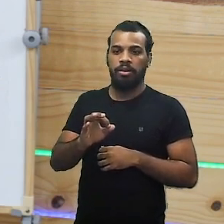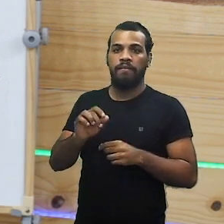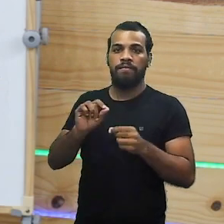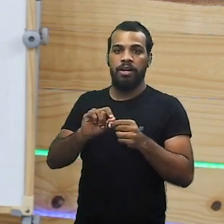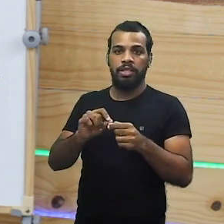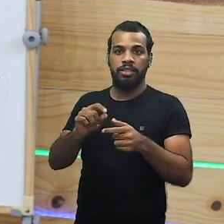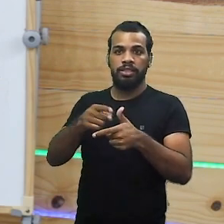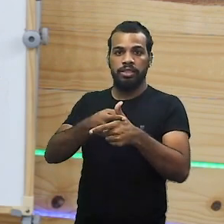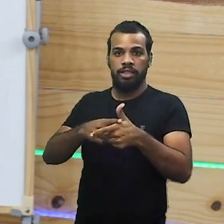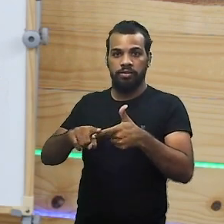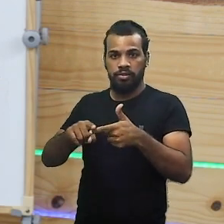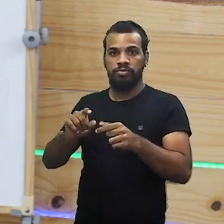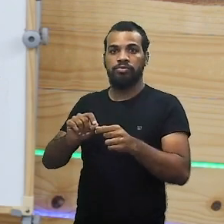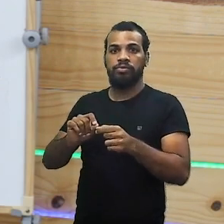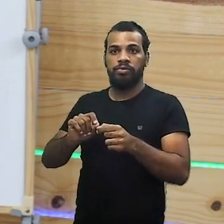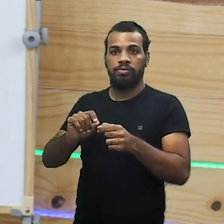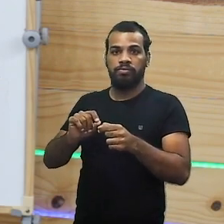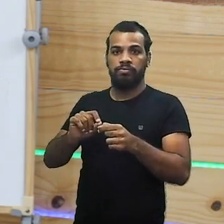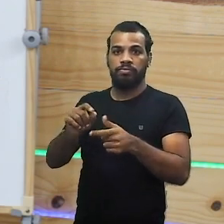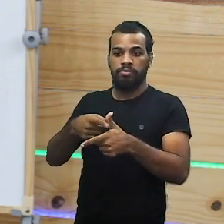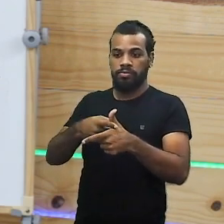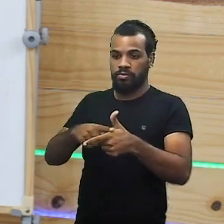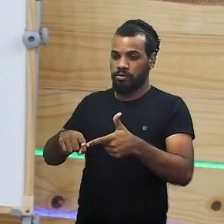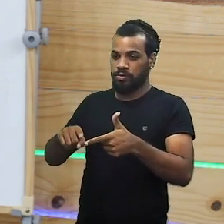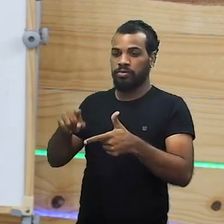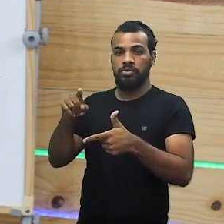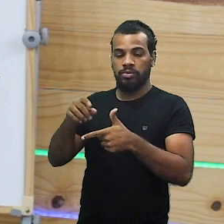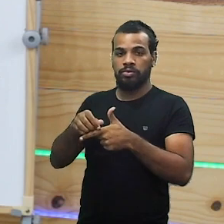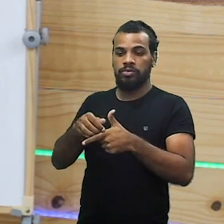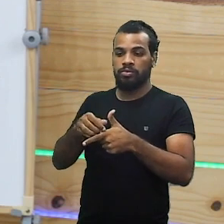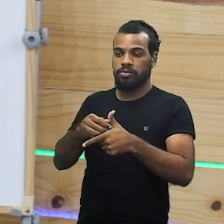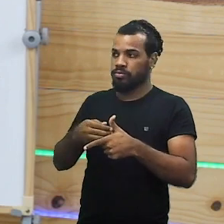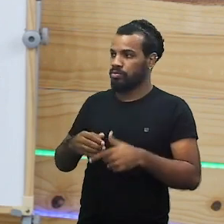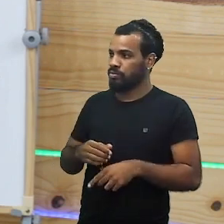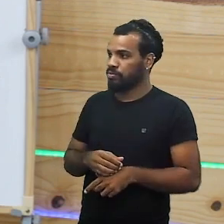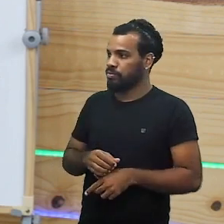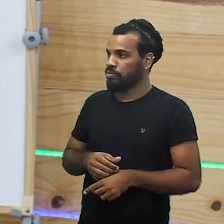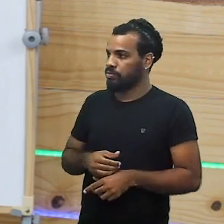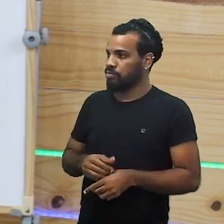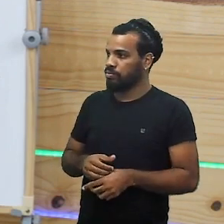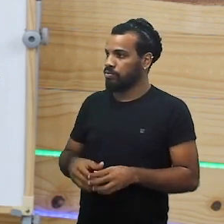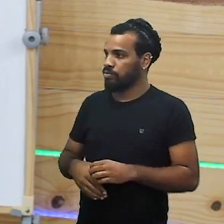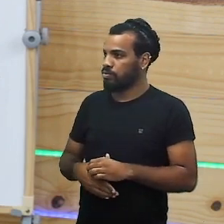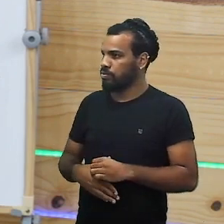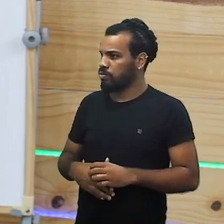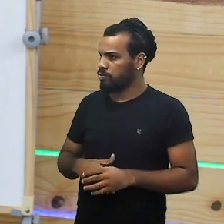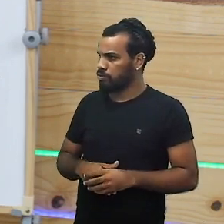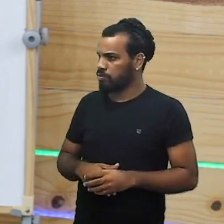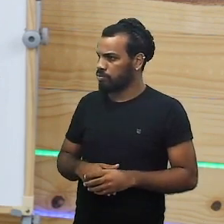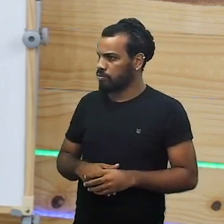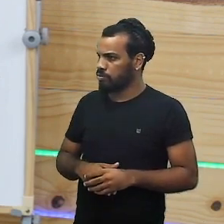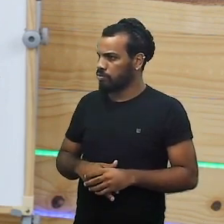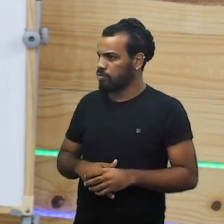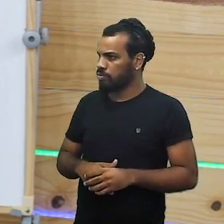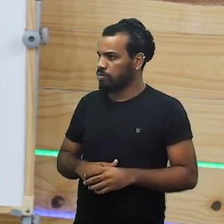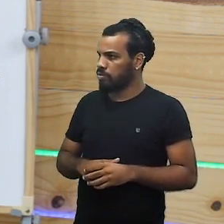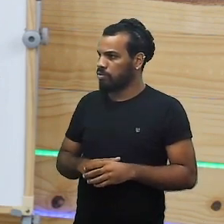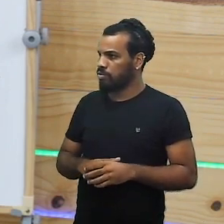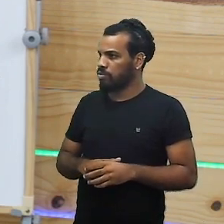divisão entre o índice da potência com o índice do radical, beleza? Então aqui eu teria mais ou menos assim,